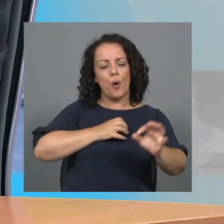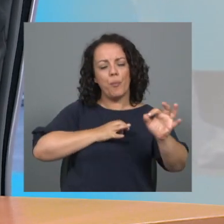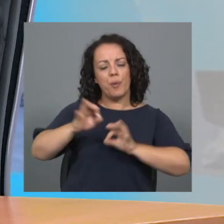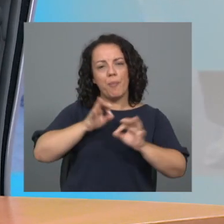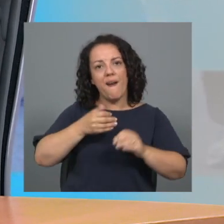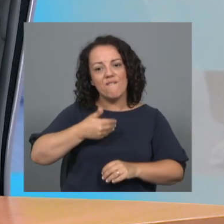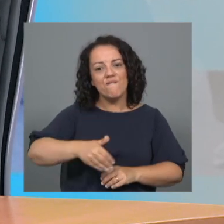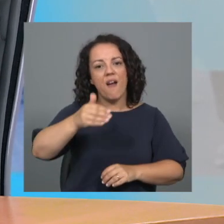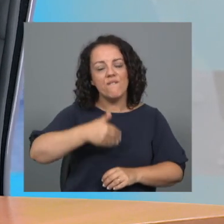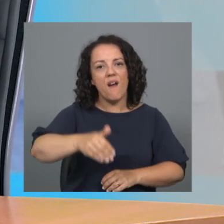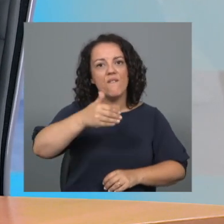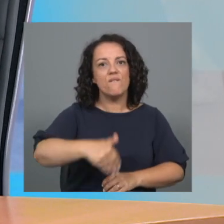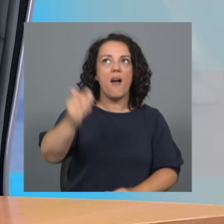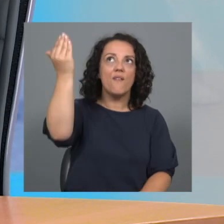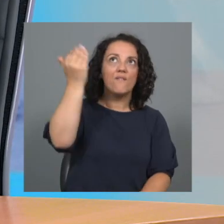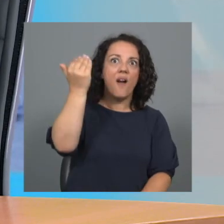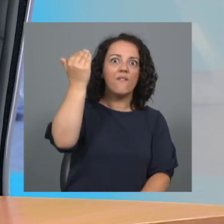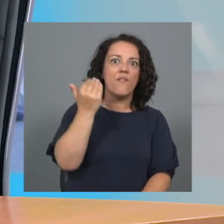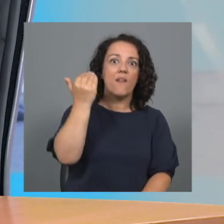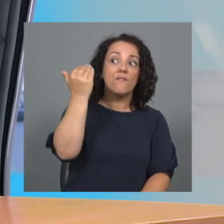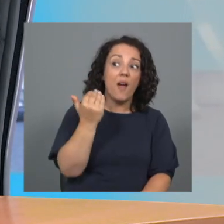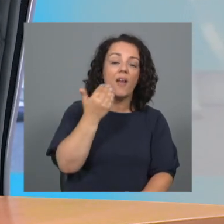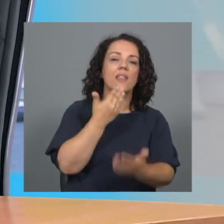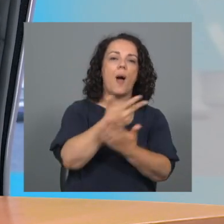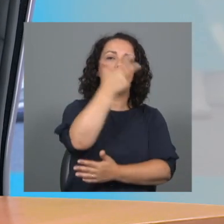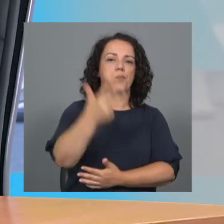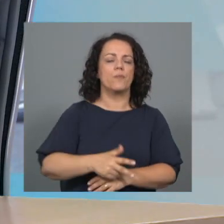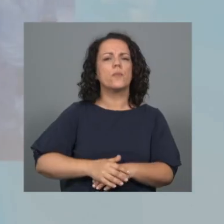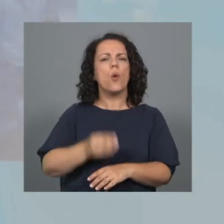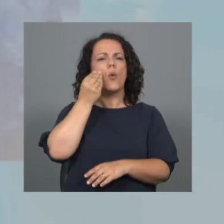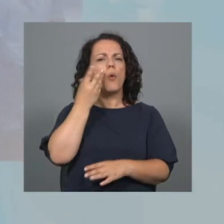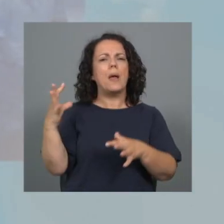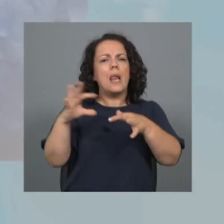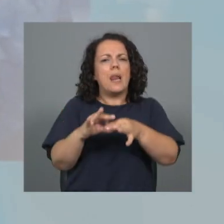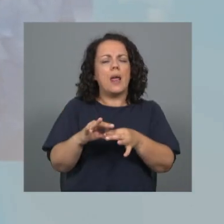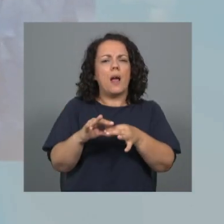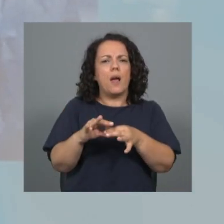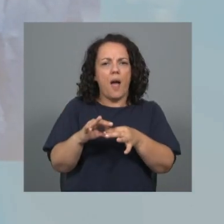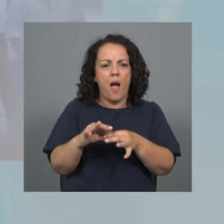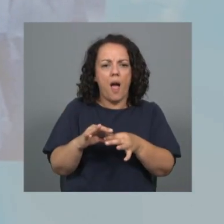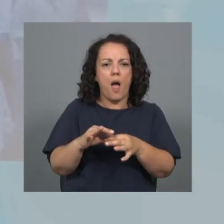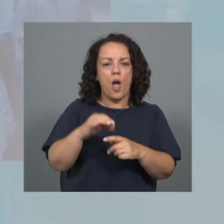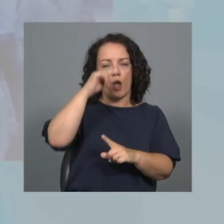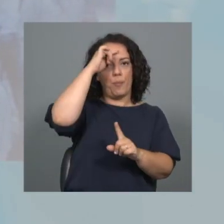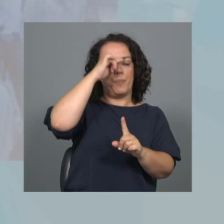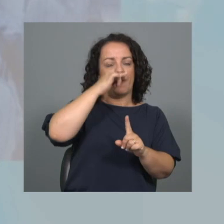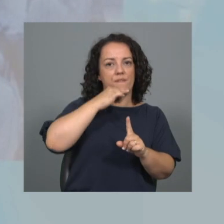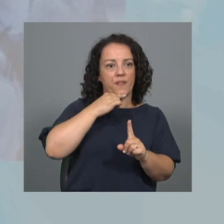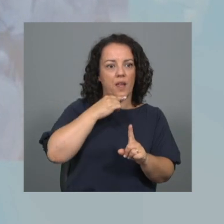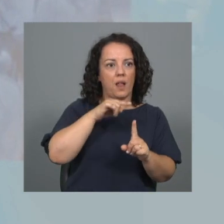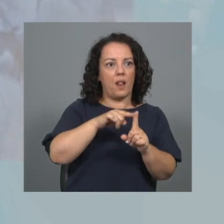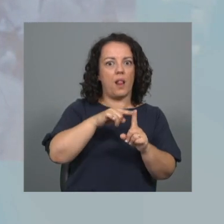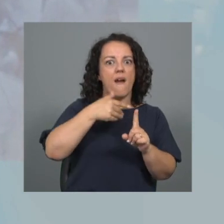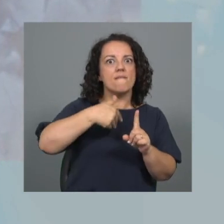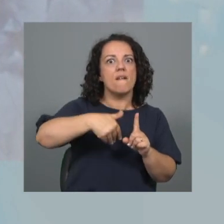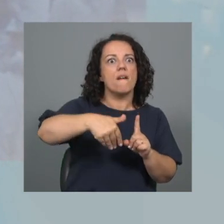daquele que seria considerado a plenitude. Como criar então alguma ligação entre esse perfil ascético, entre a ascese e